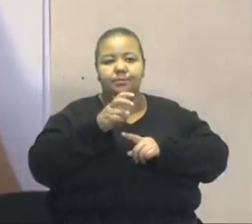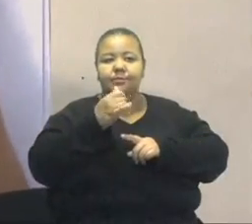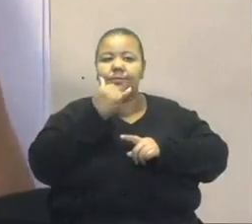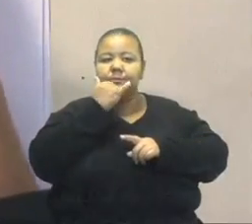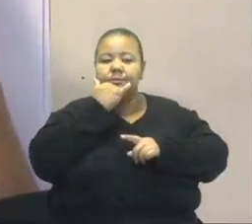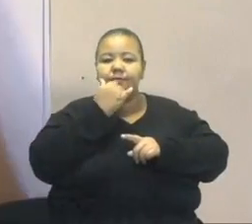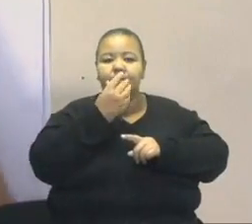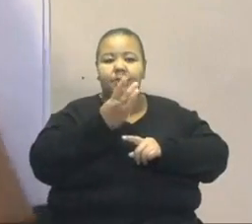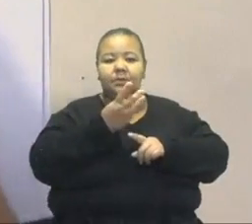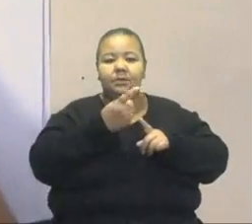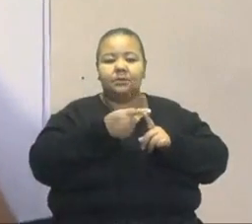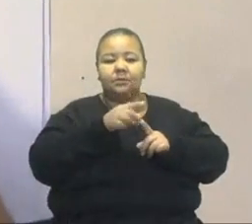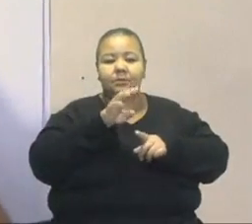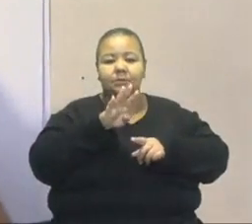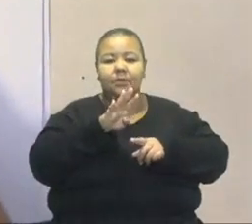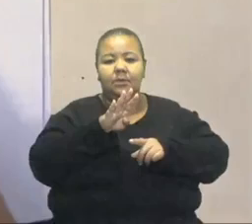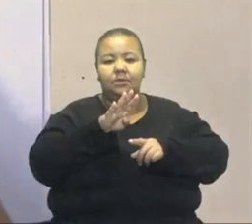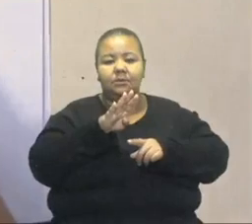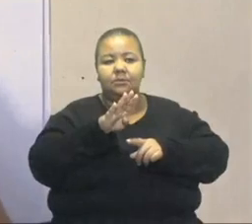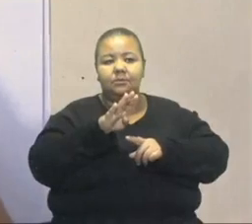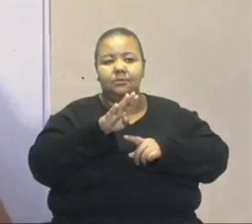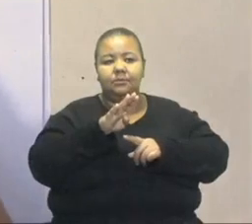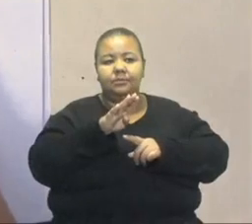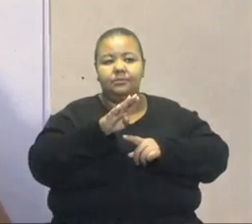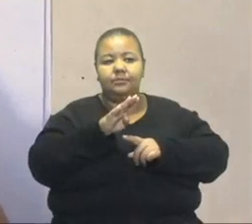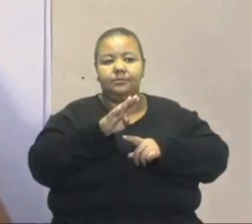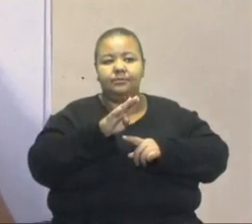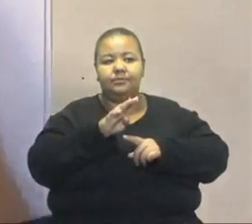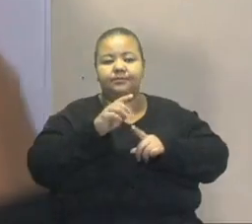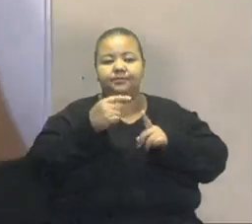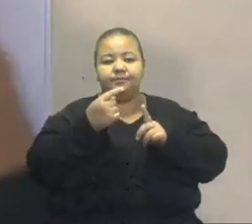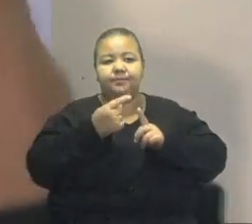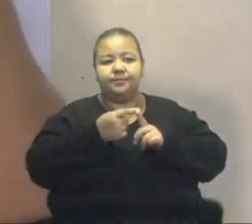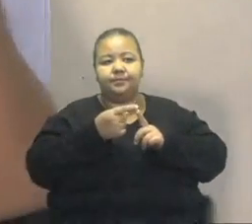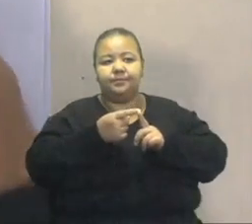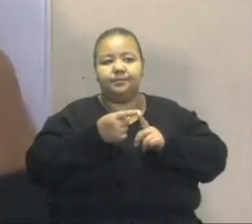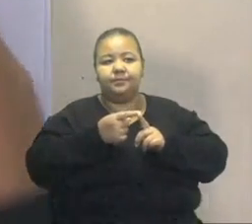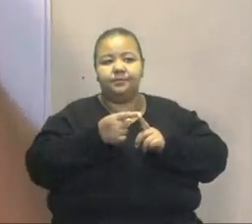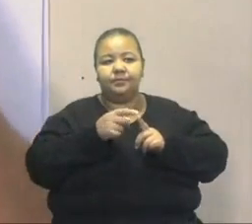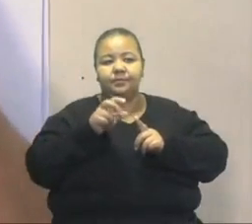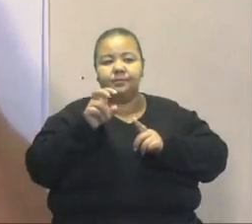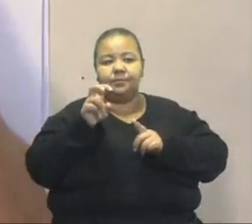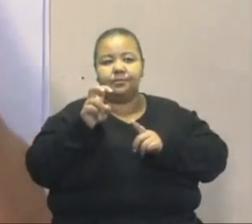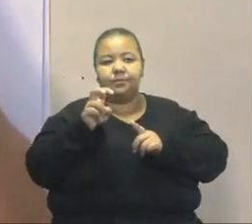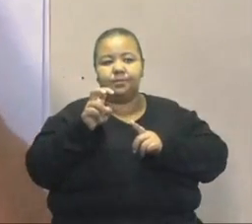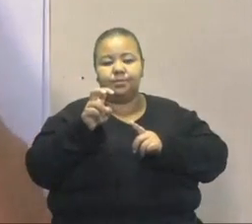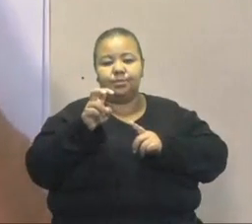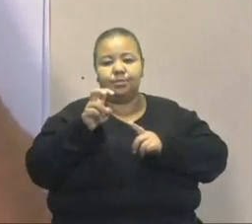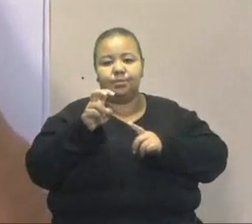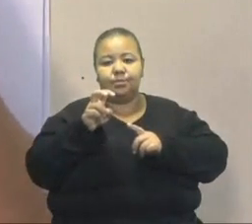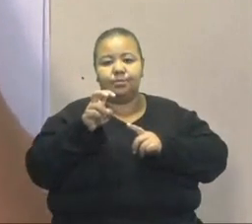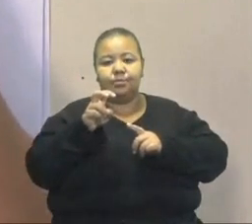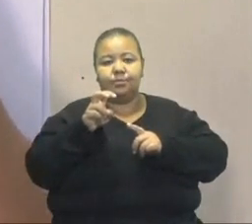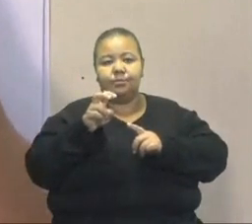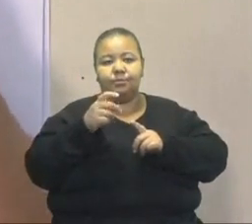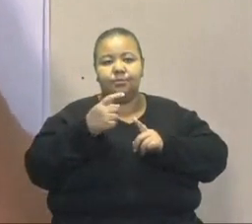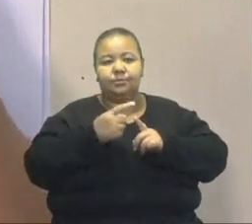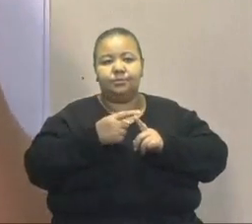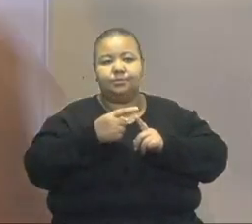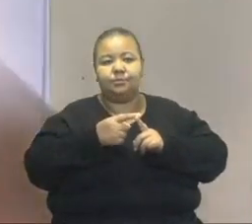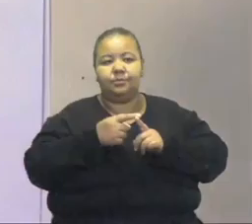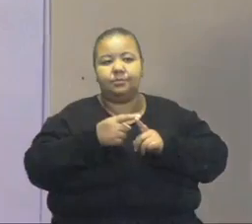4, desculpe, 3 vezes 4, mais 5